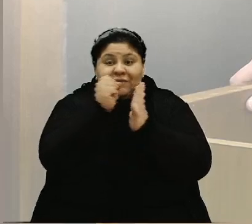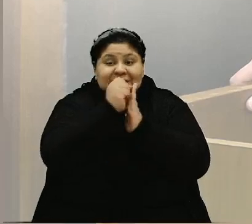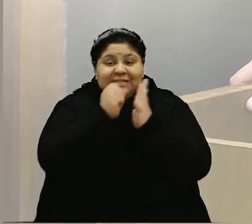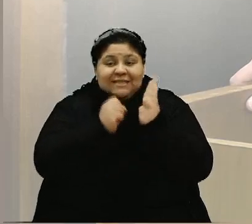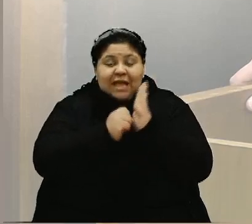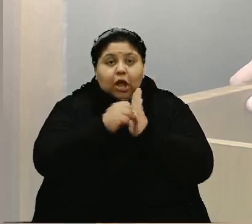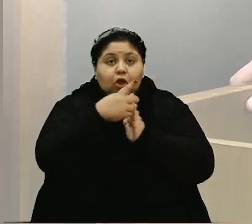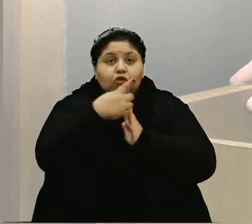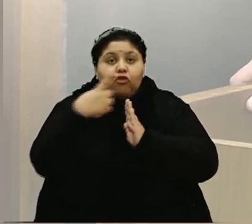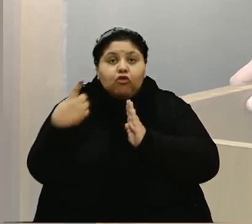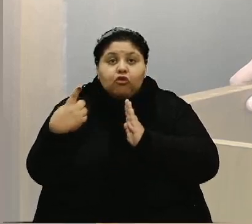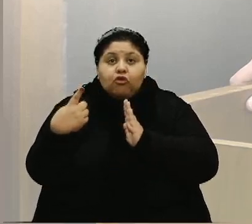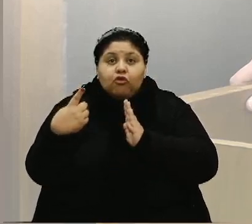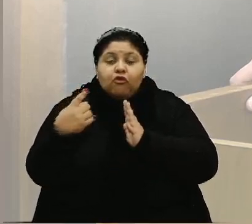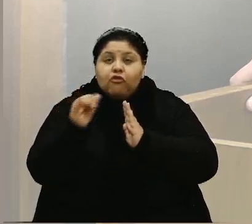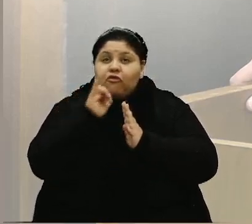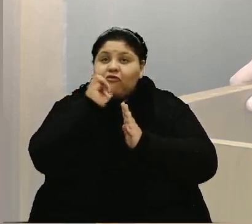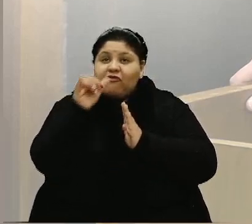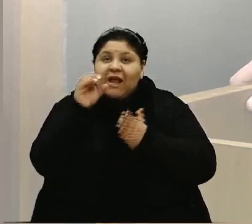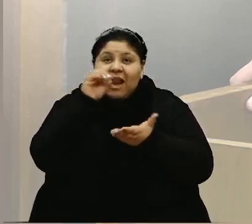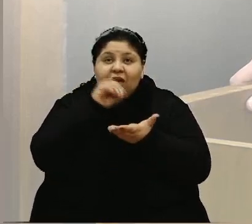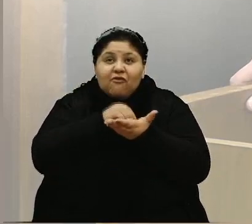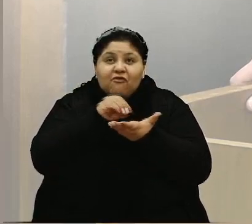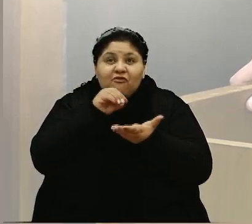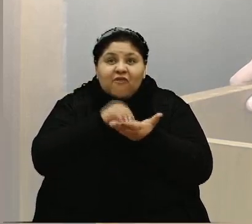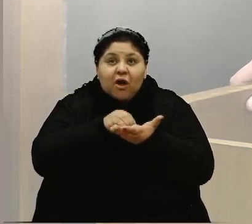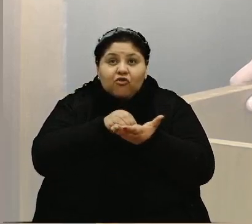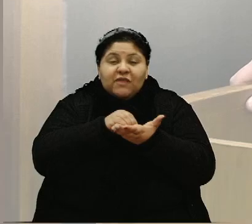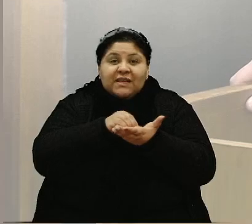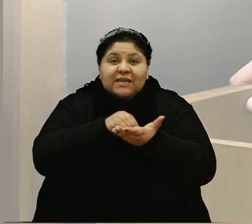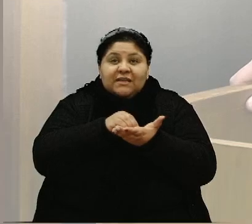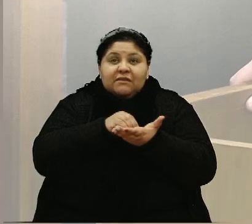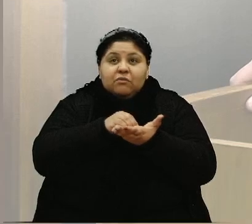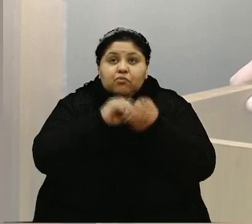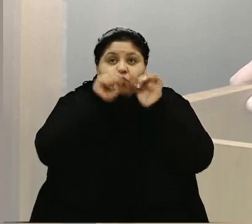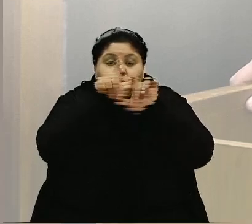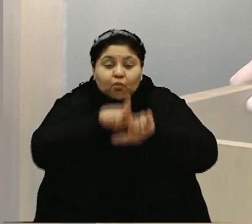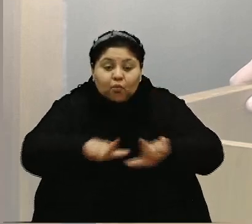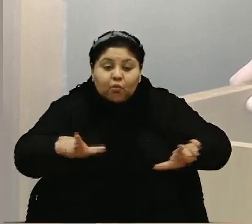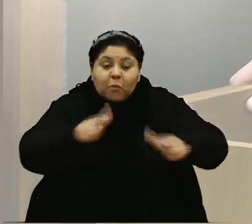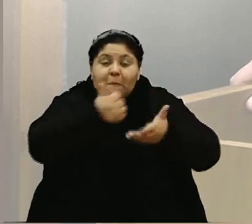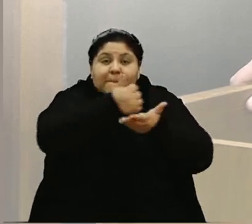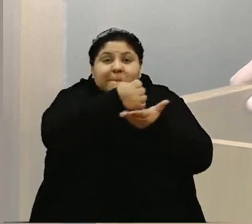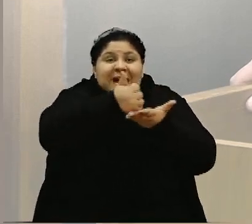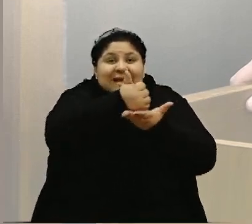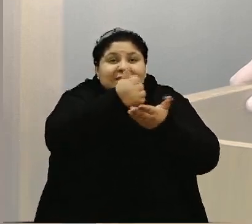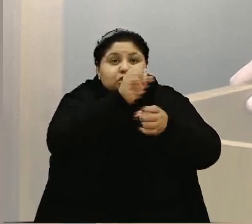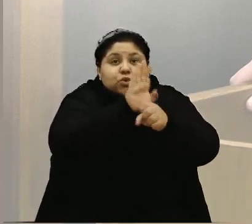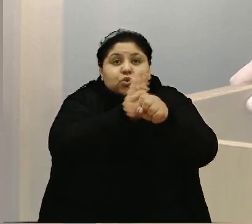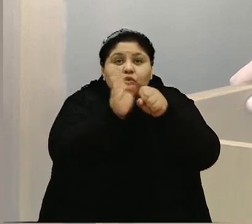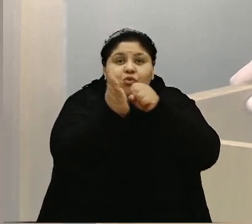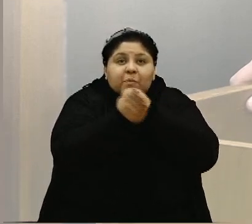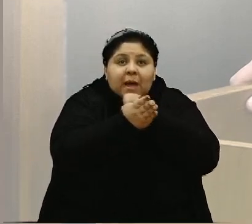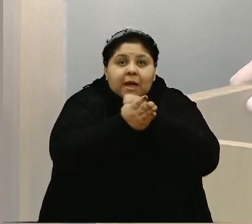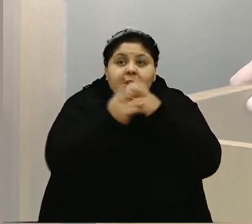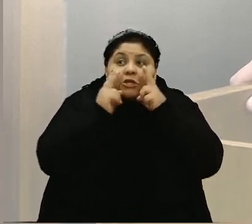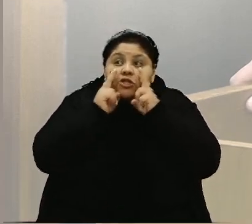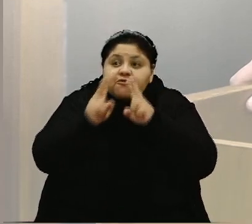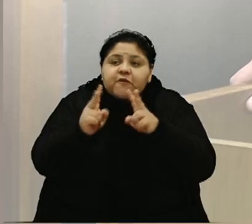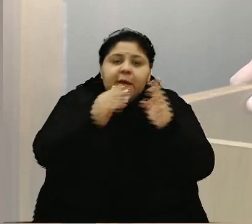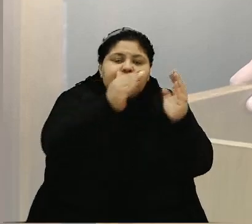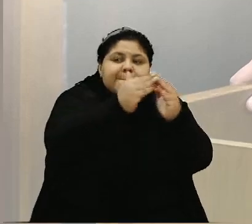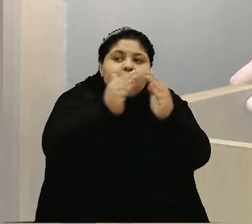XXI, falar de falta de saneamento básico nos bairros. A gente vê moradias